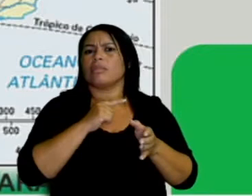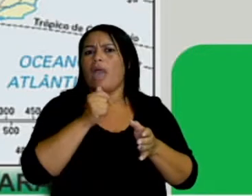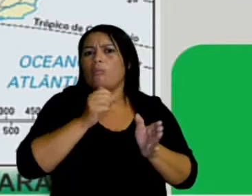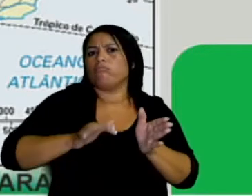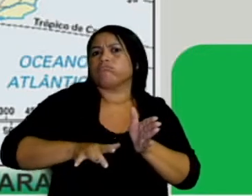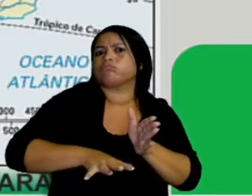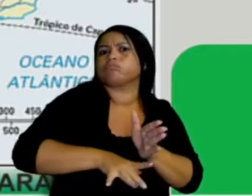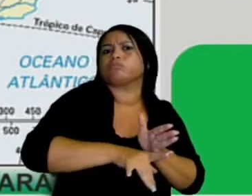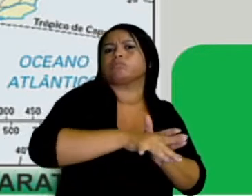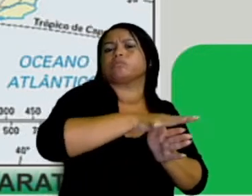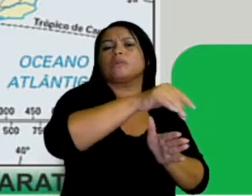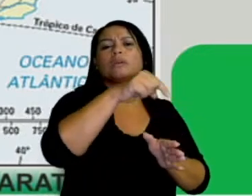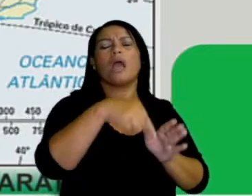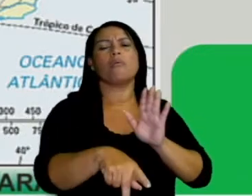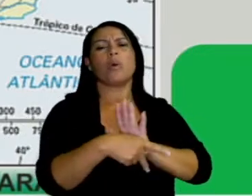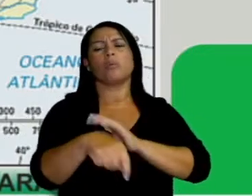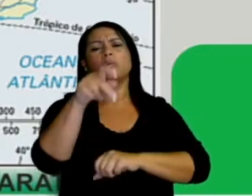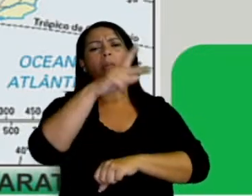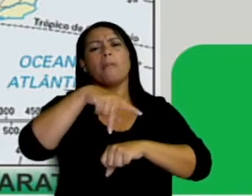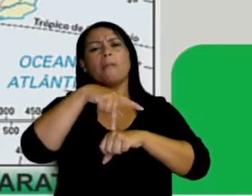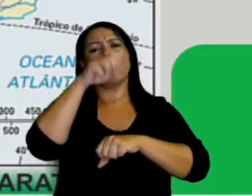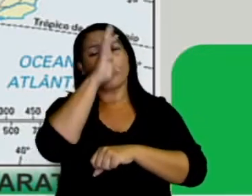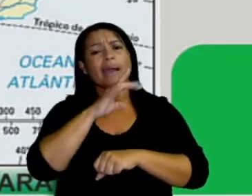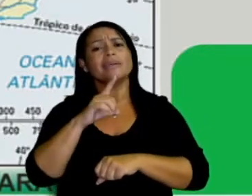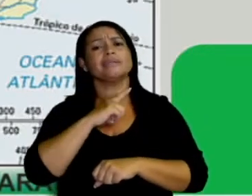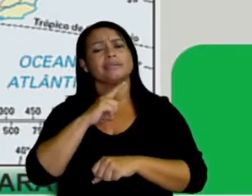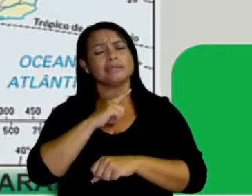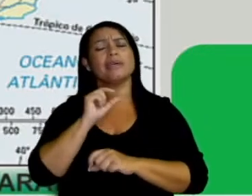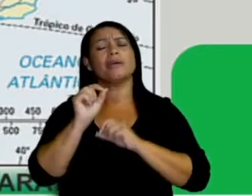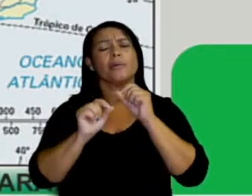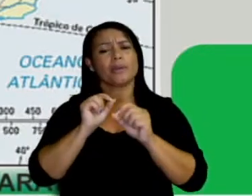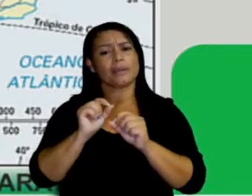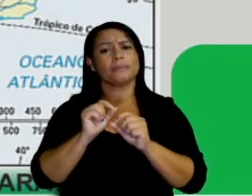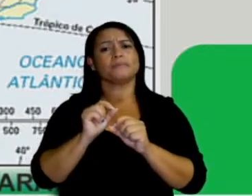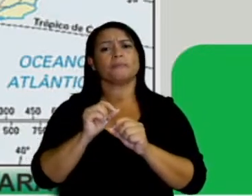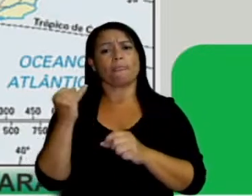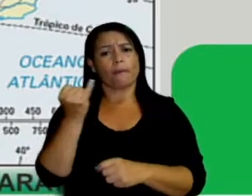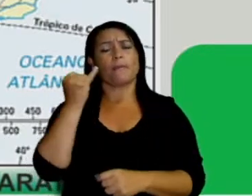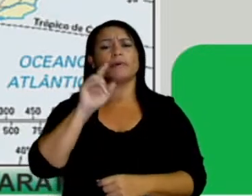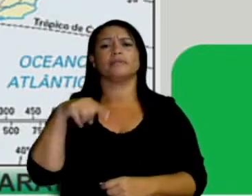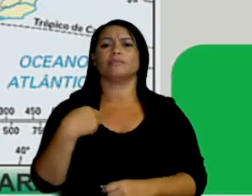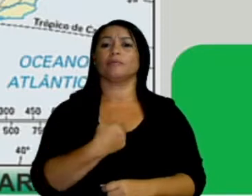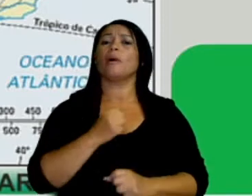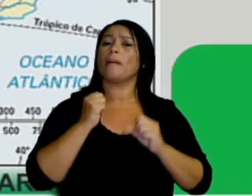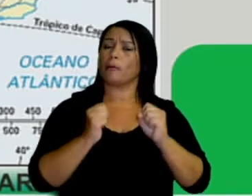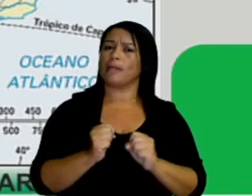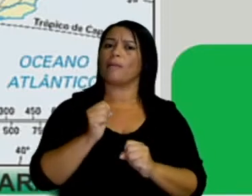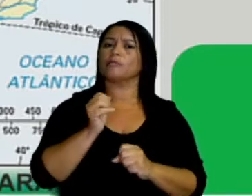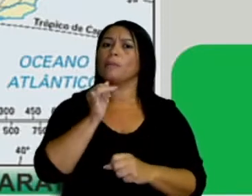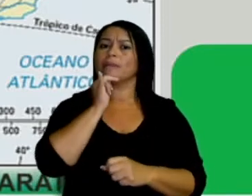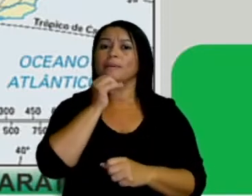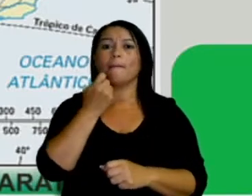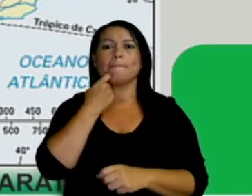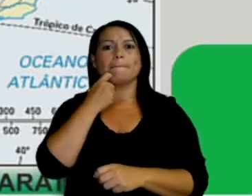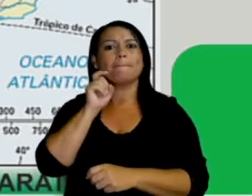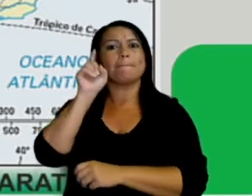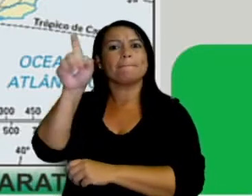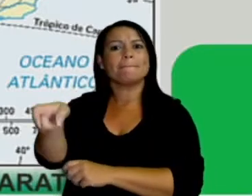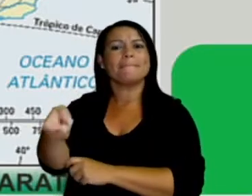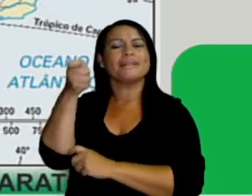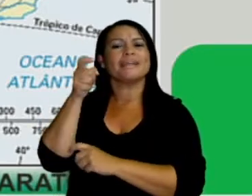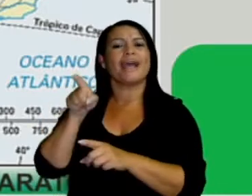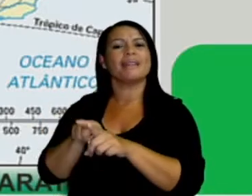abundância em nosso país e esses rios, eles têm uma importância muito grande para a gente, porque a gente pode pescar, a gente pode extrair água para usar para